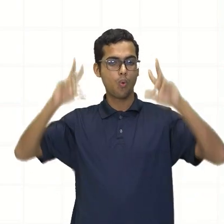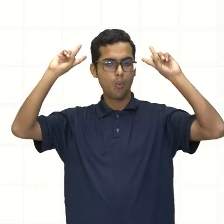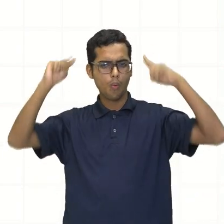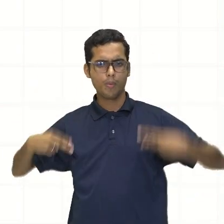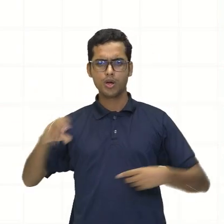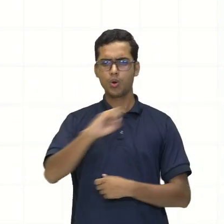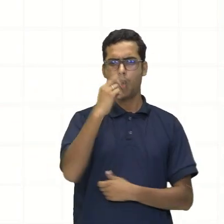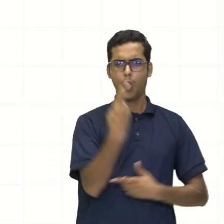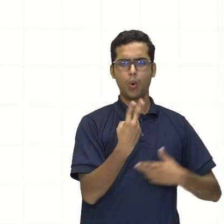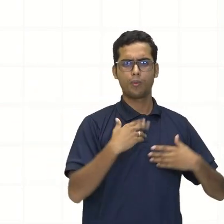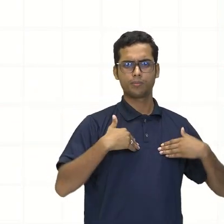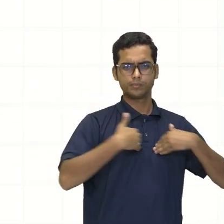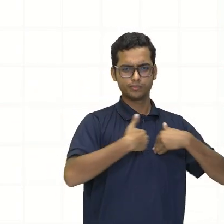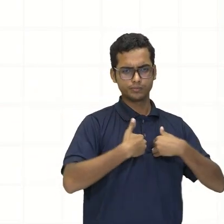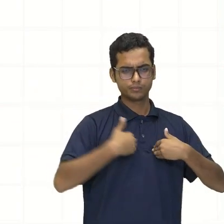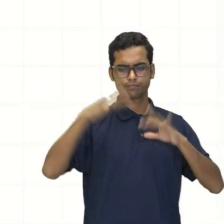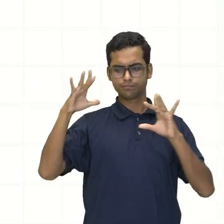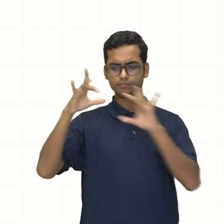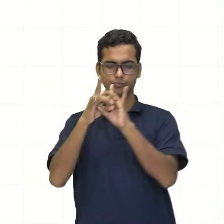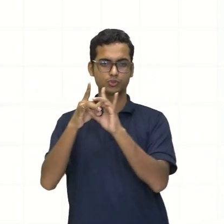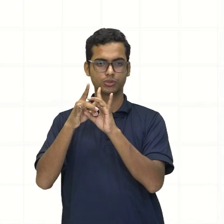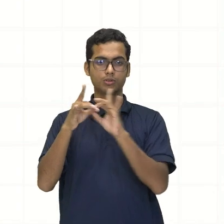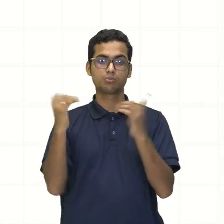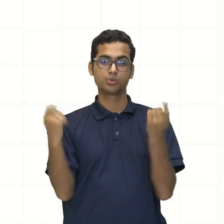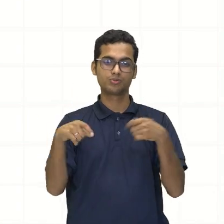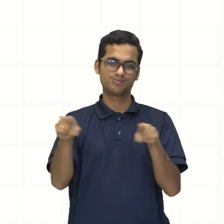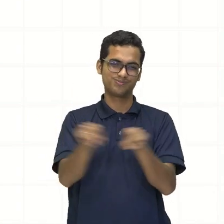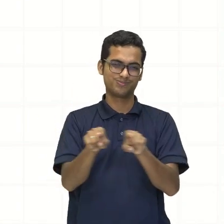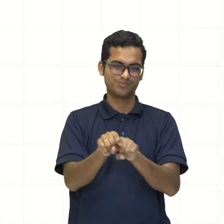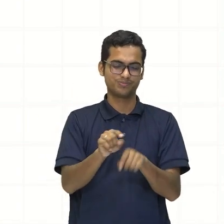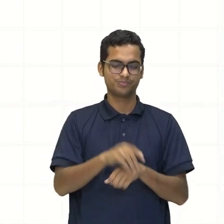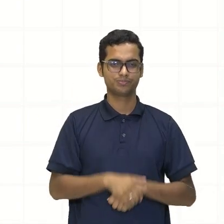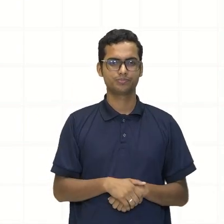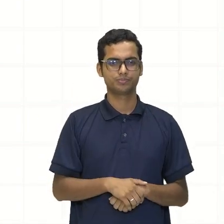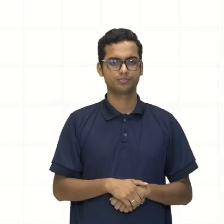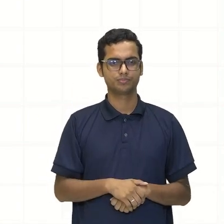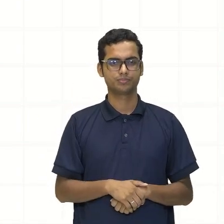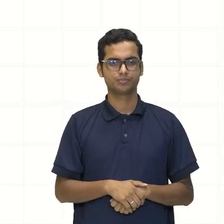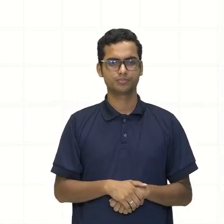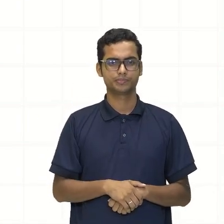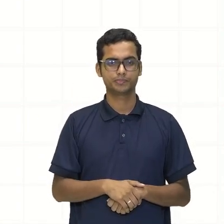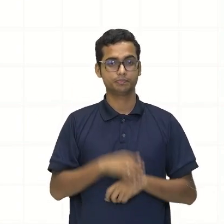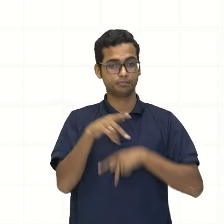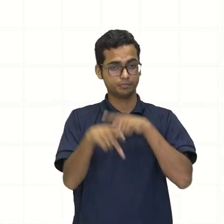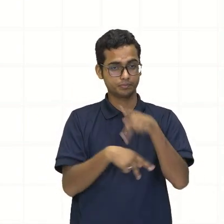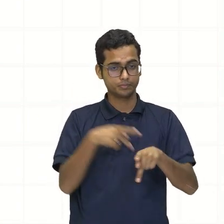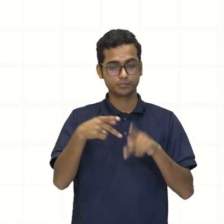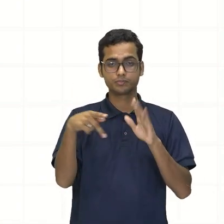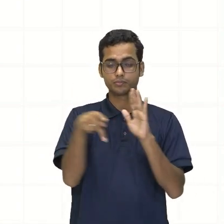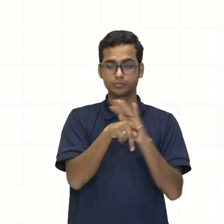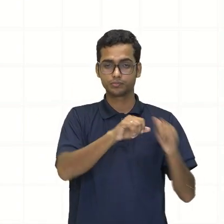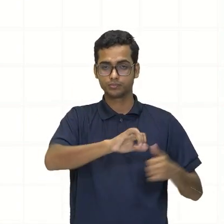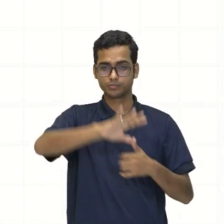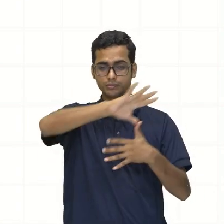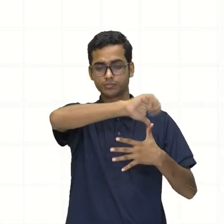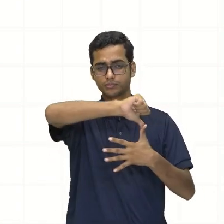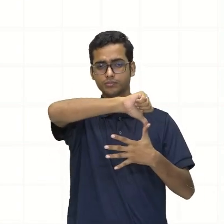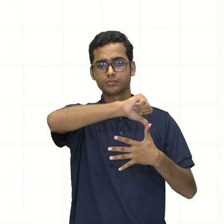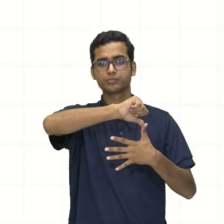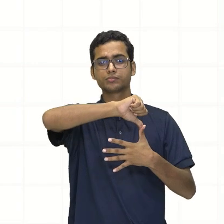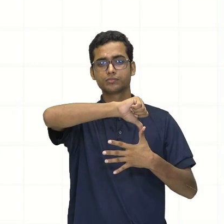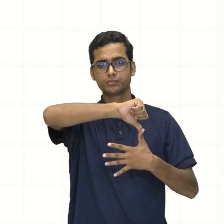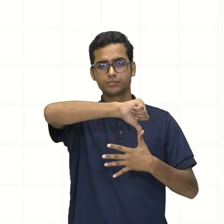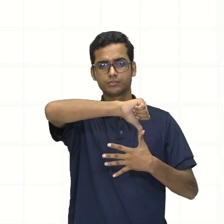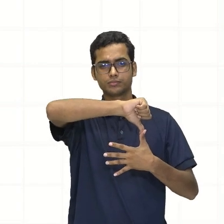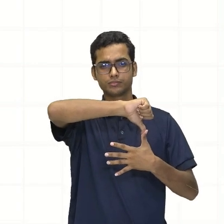que tange aos povos ameríndios da América do Norte e Central, vamos verificar a presença